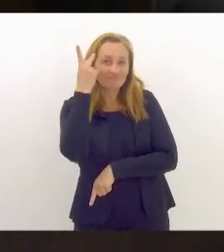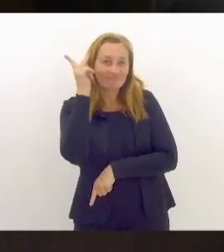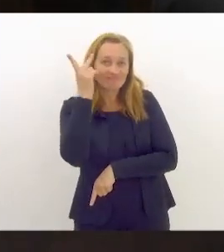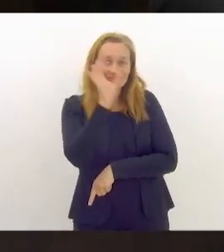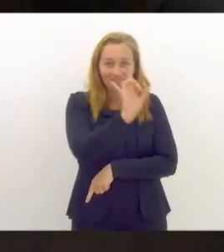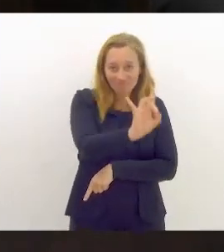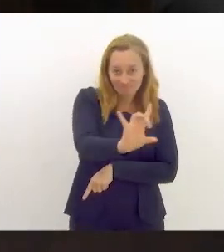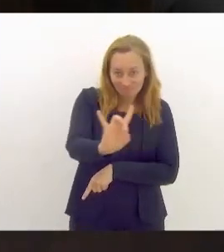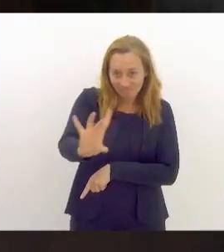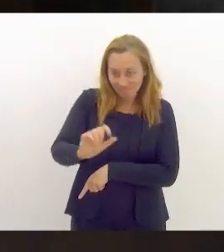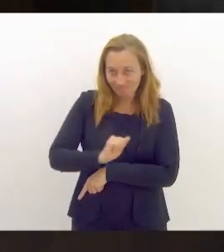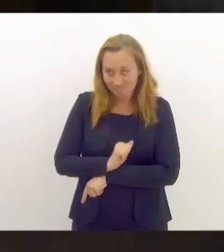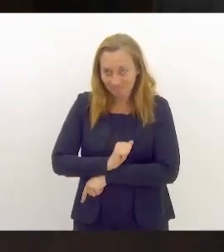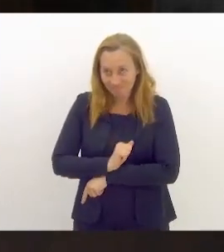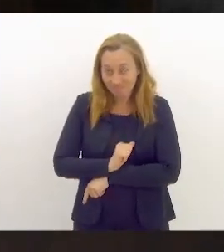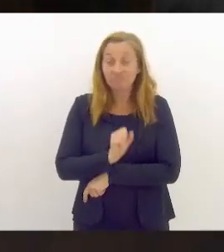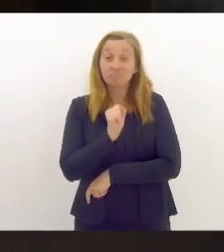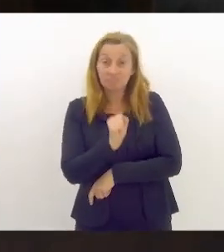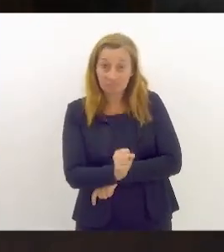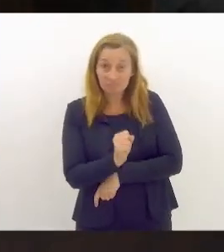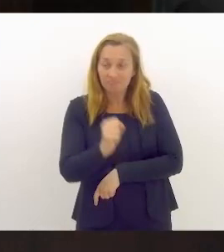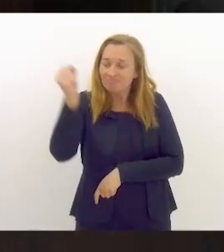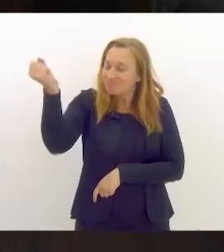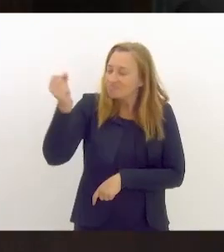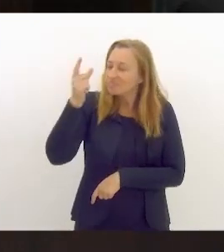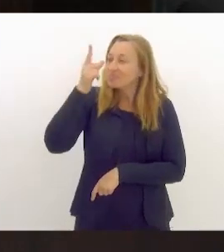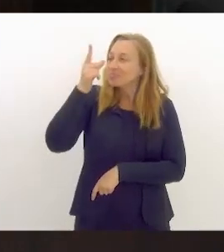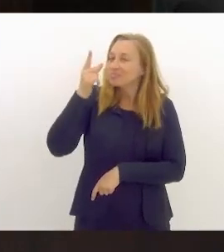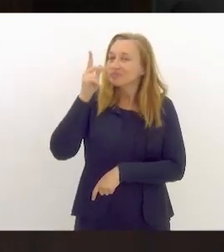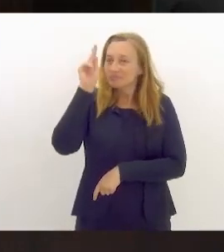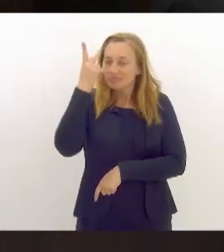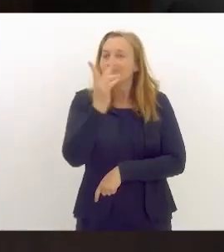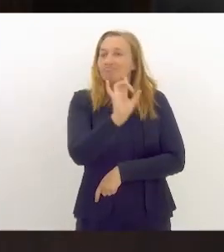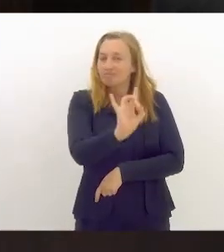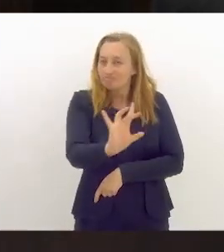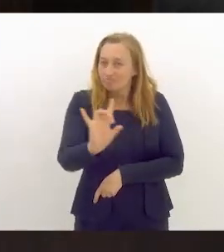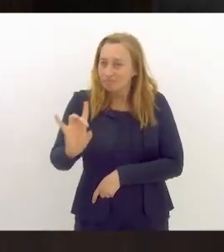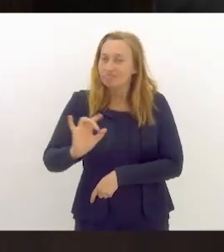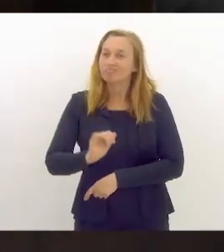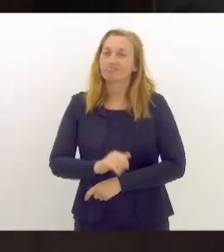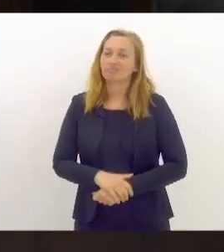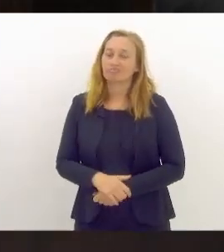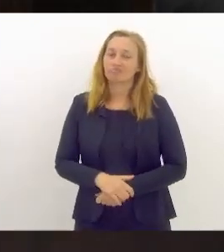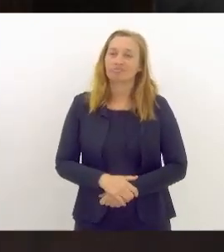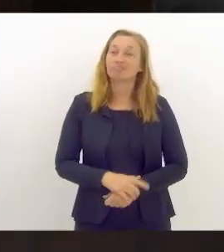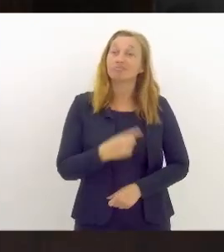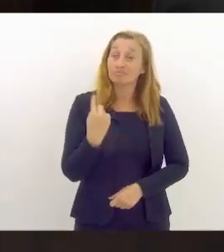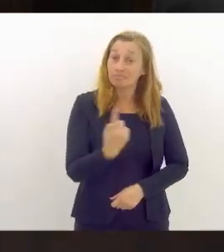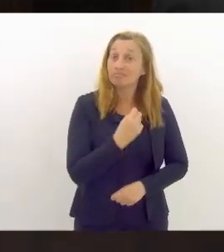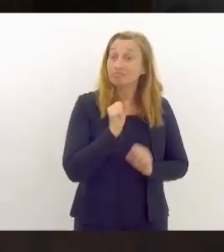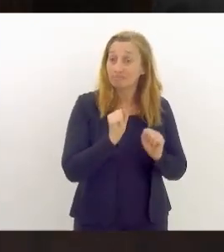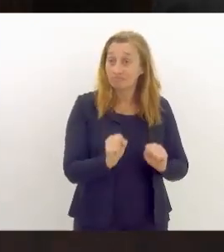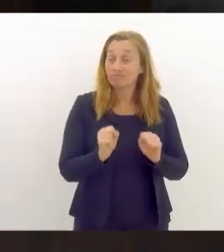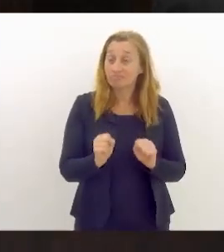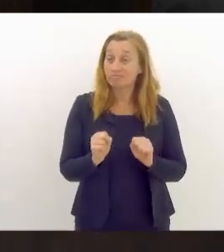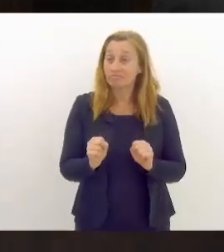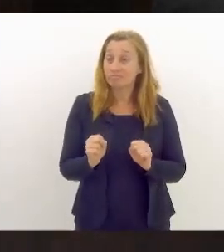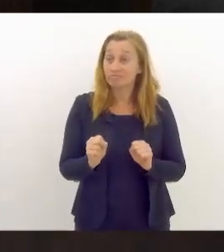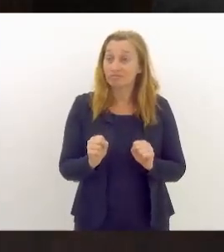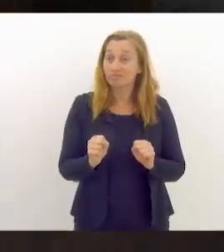cada um de vocês que possam se inspirar na história de cada um de vocês para que a gente possa